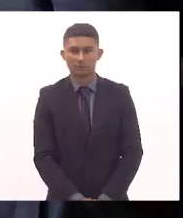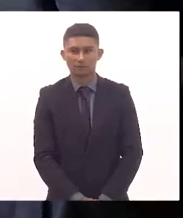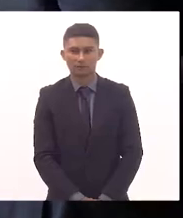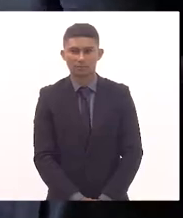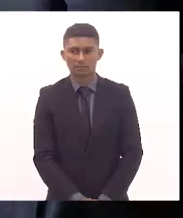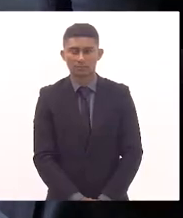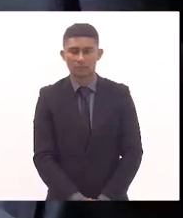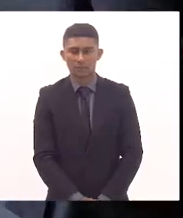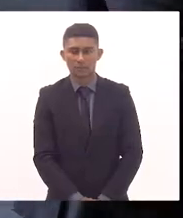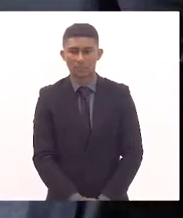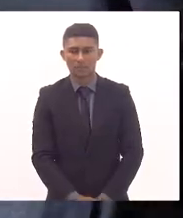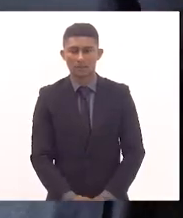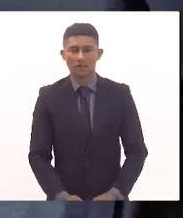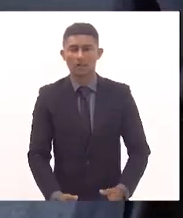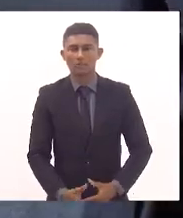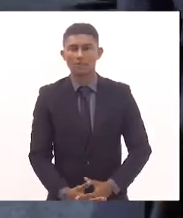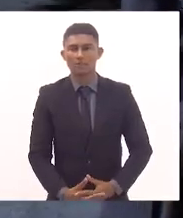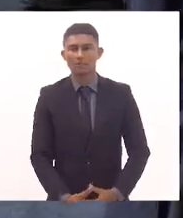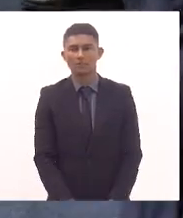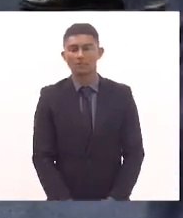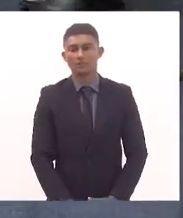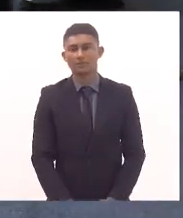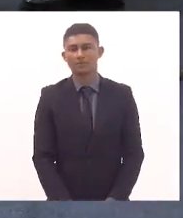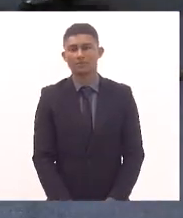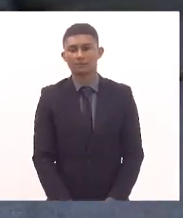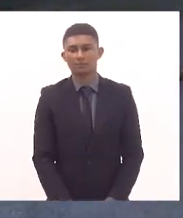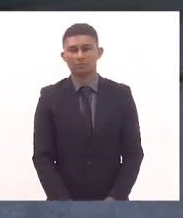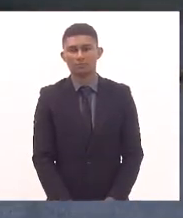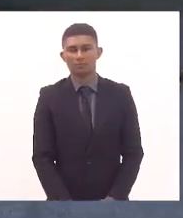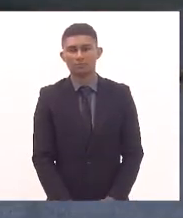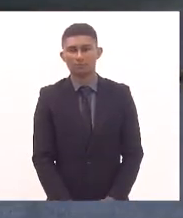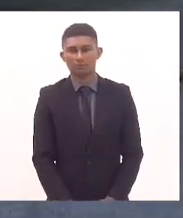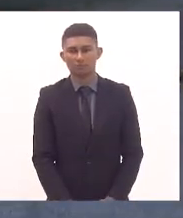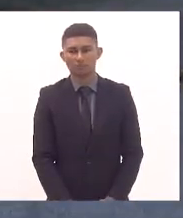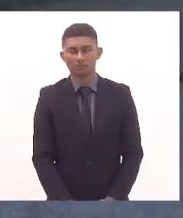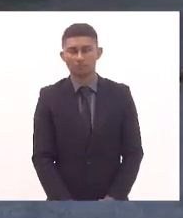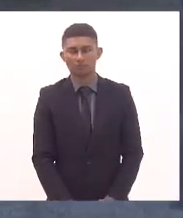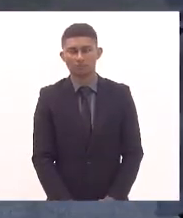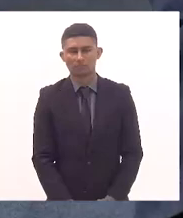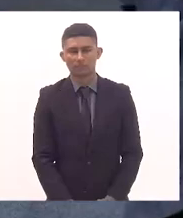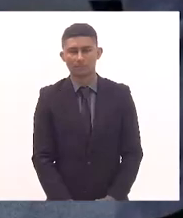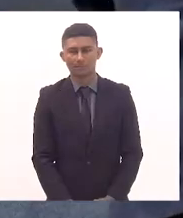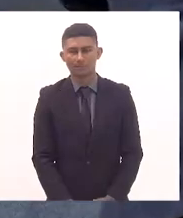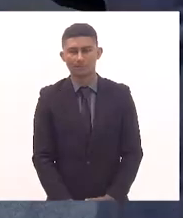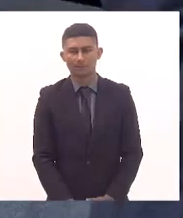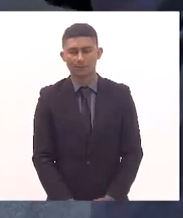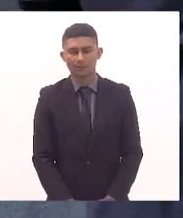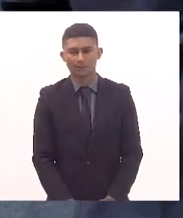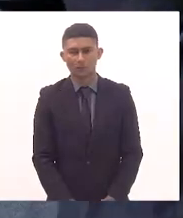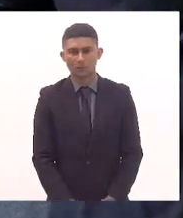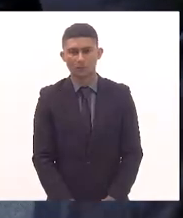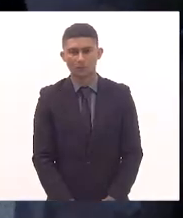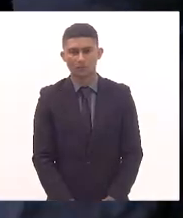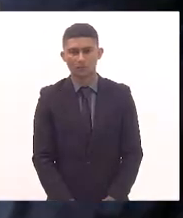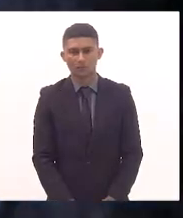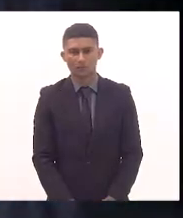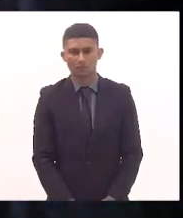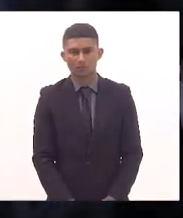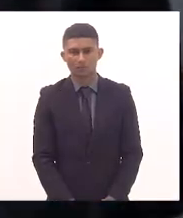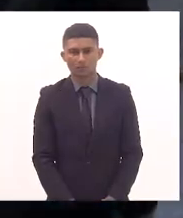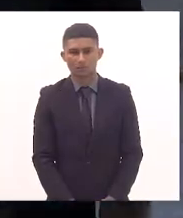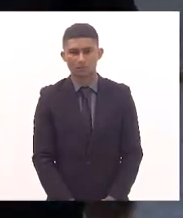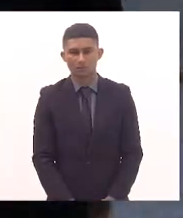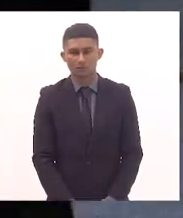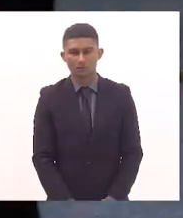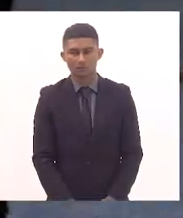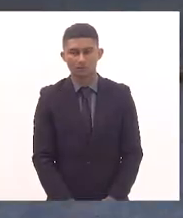429, 491, 492, 493, 494, 525, 569,